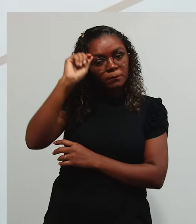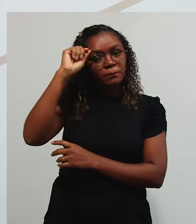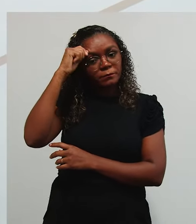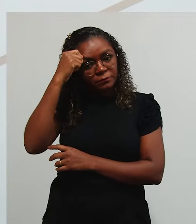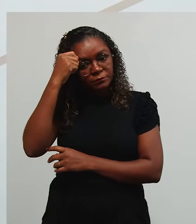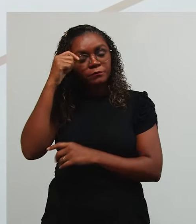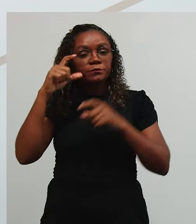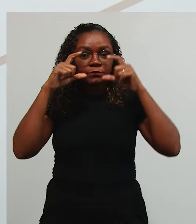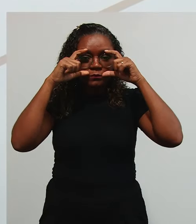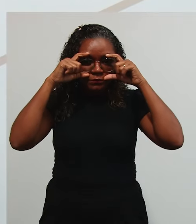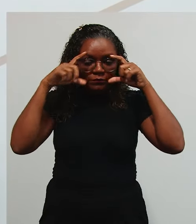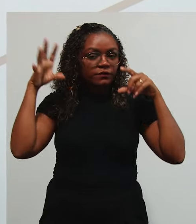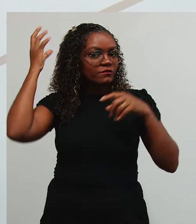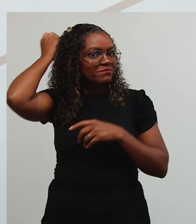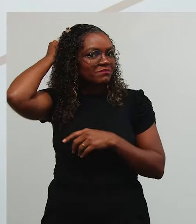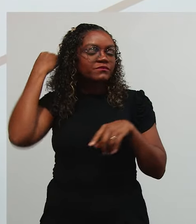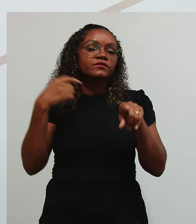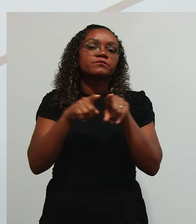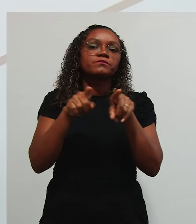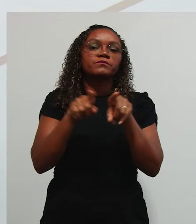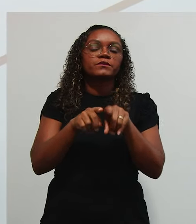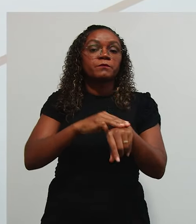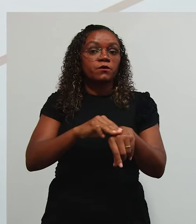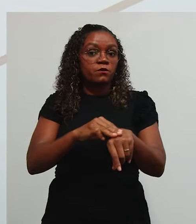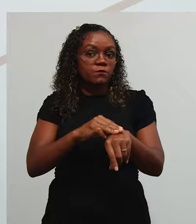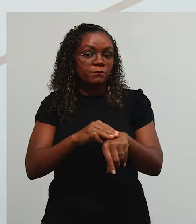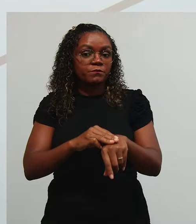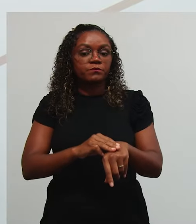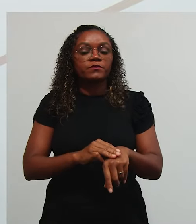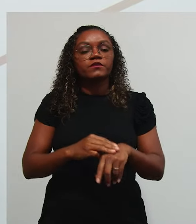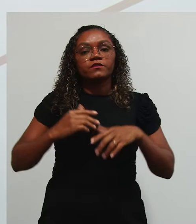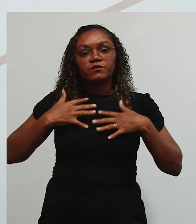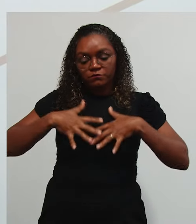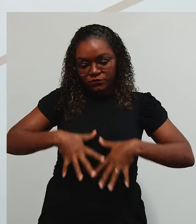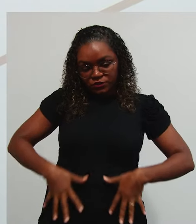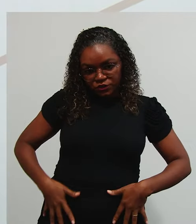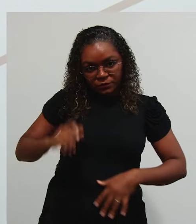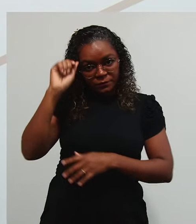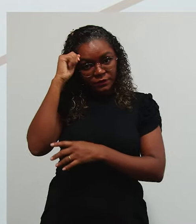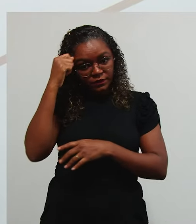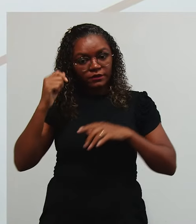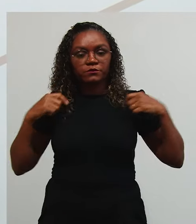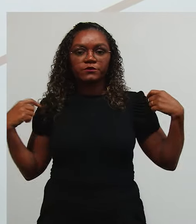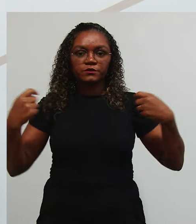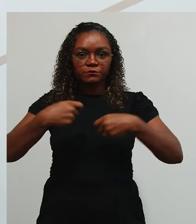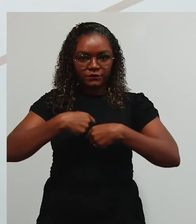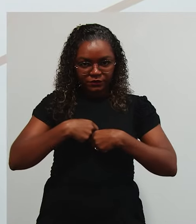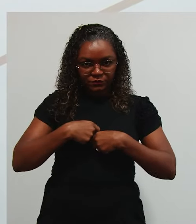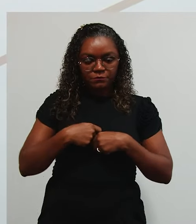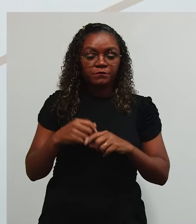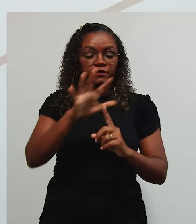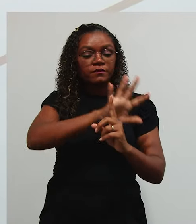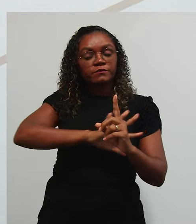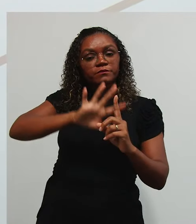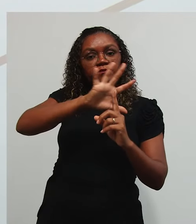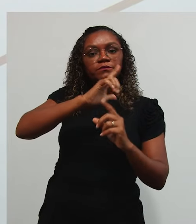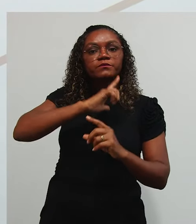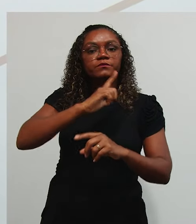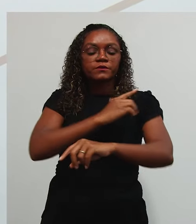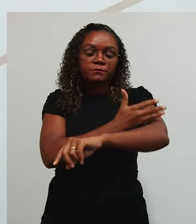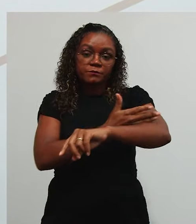um óculos marrom um vestido preto e um terninho risca de giz atrás de mim tem uma parede branca com alguns